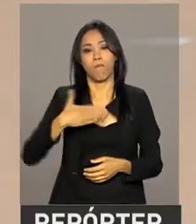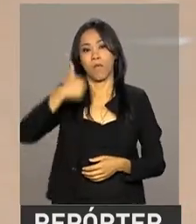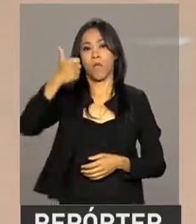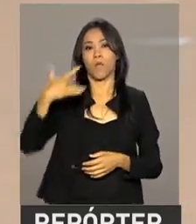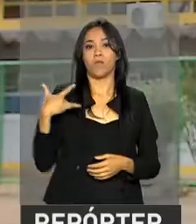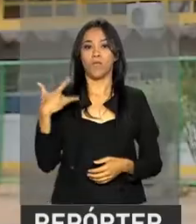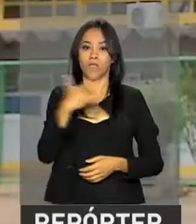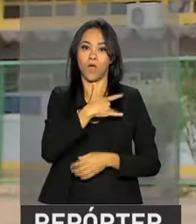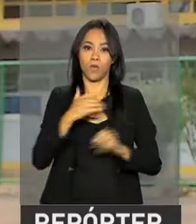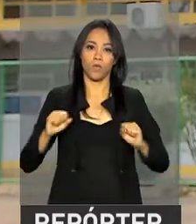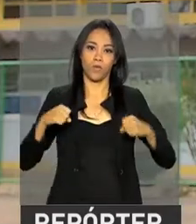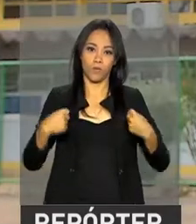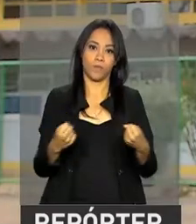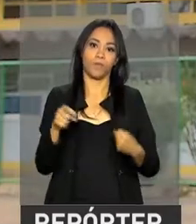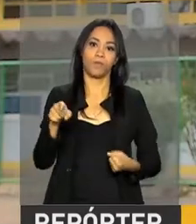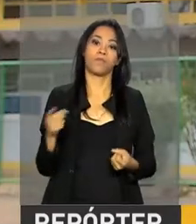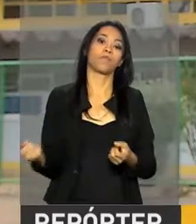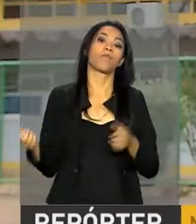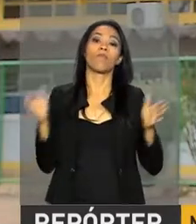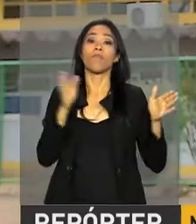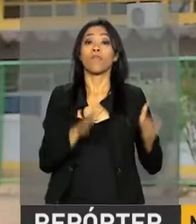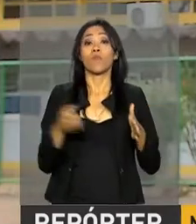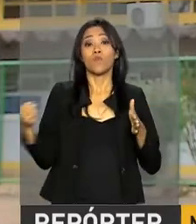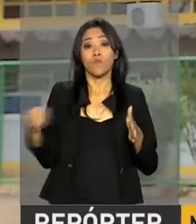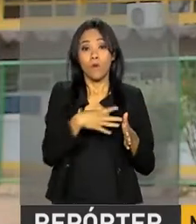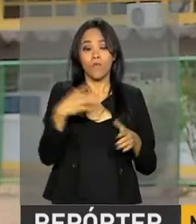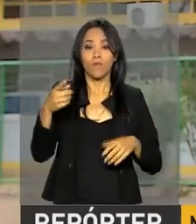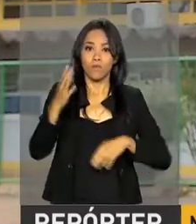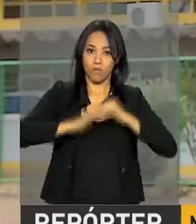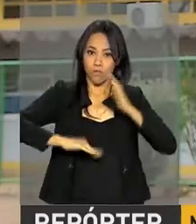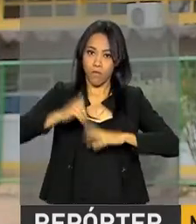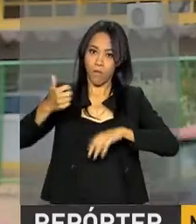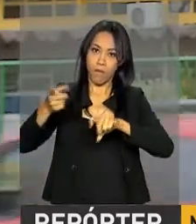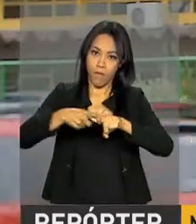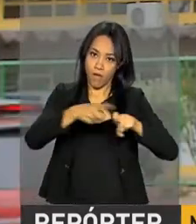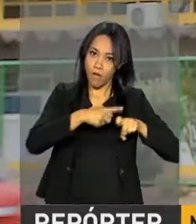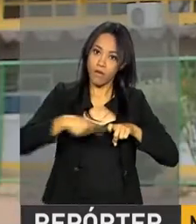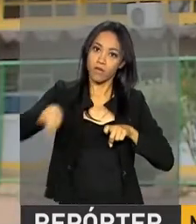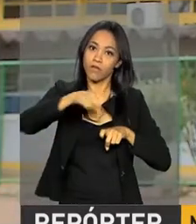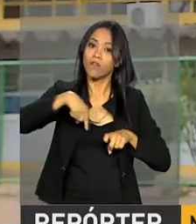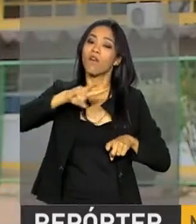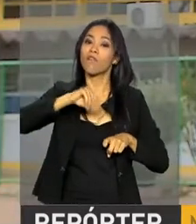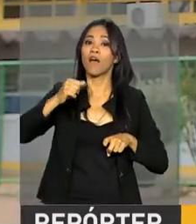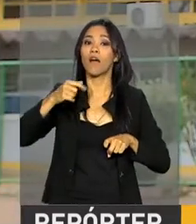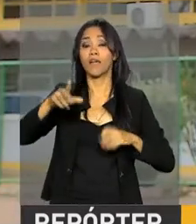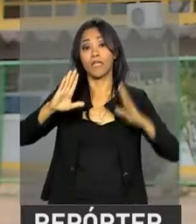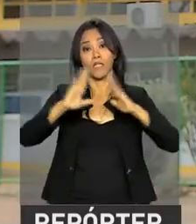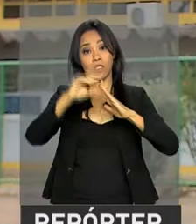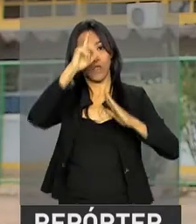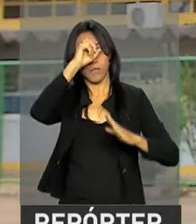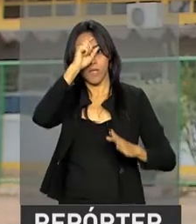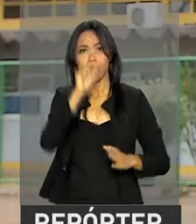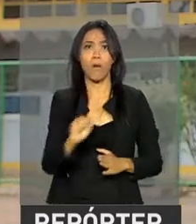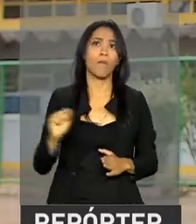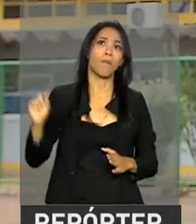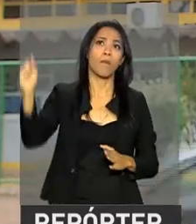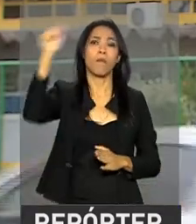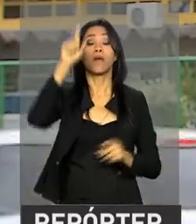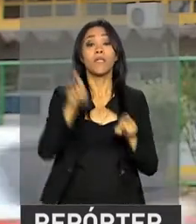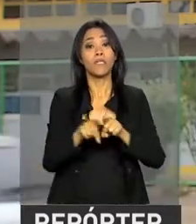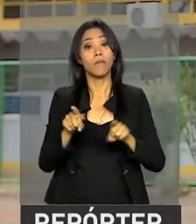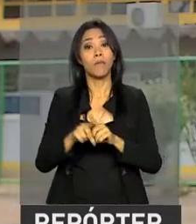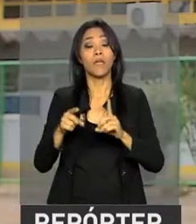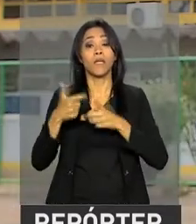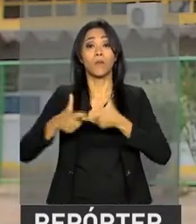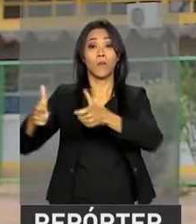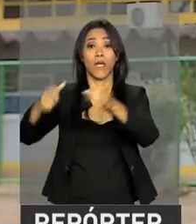sua saúde. Os novos profissionais do Mais Médicos vão atender a população em postos de saúde e áreas indígenas de